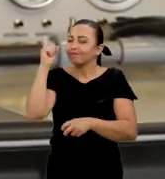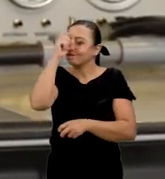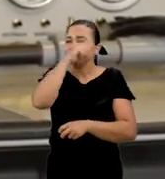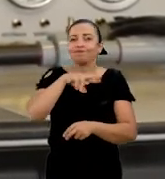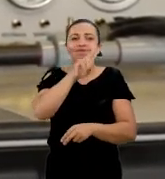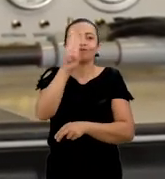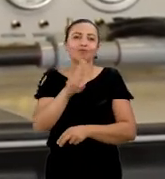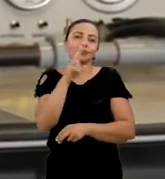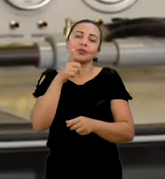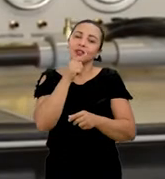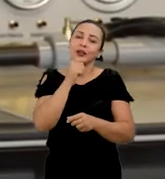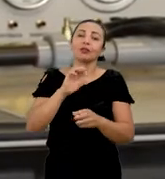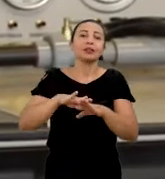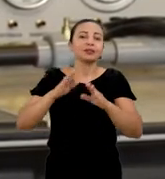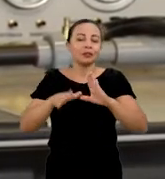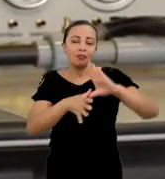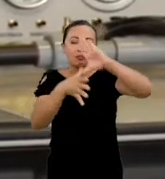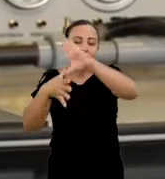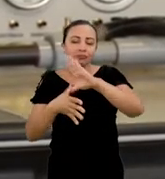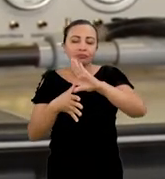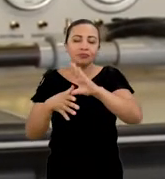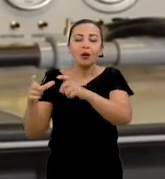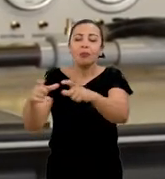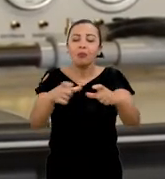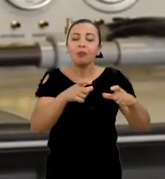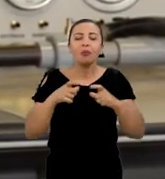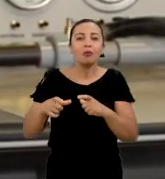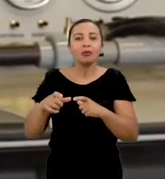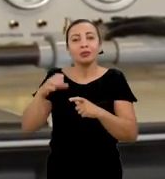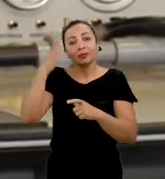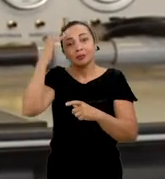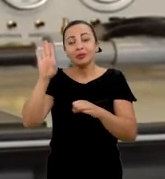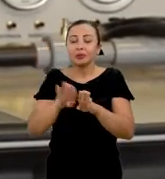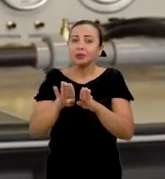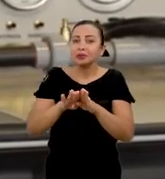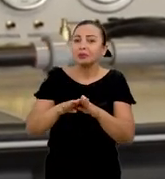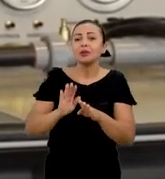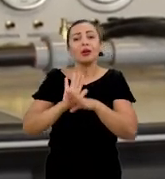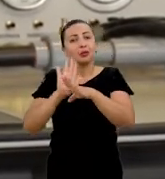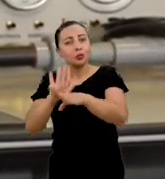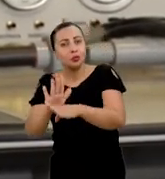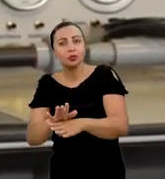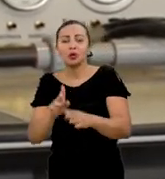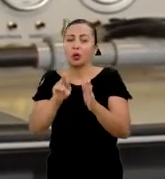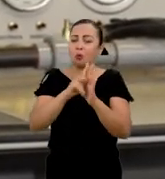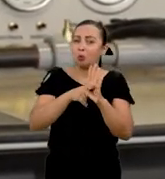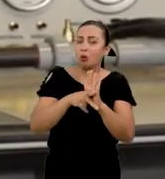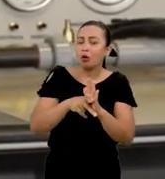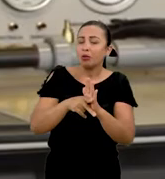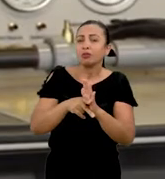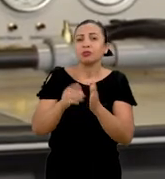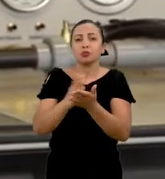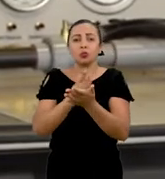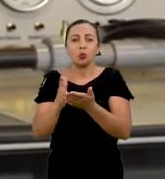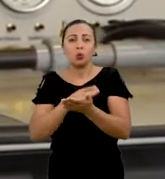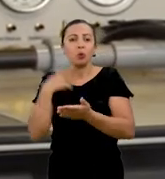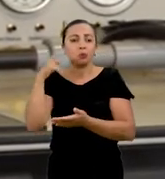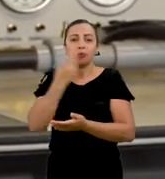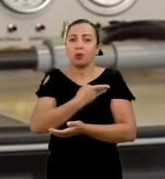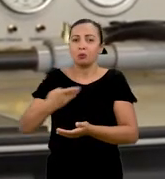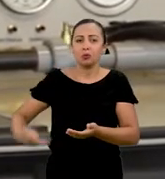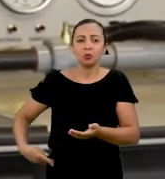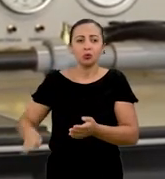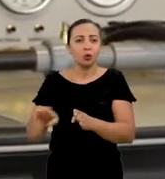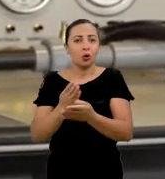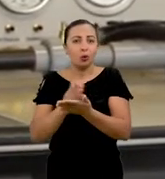dificuldade em usar essa água então nós estamos mapeando esses postos para subsidiar também alguns problemas eu gosto muito das públicas dos Municípios